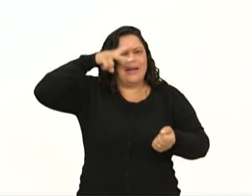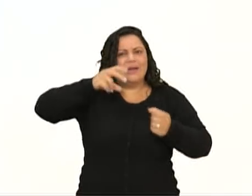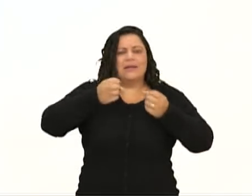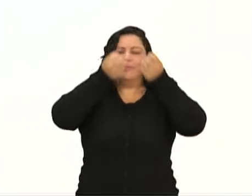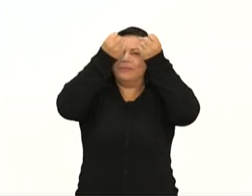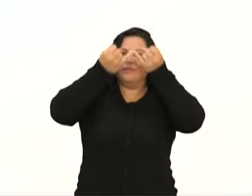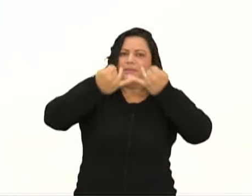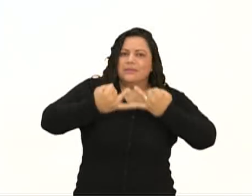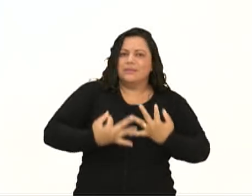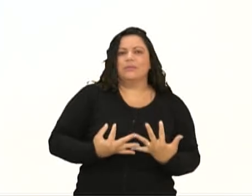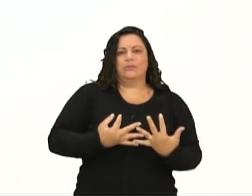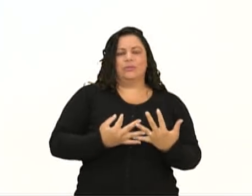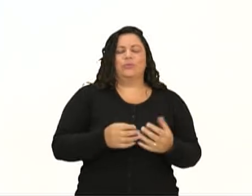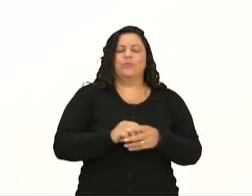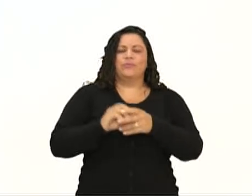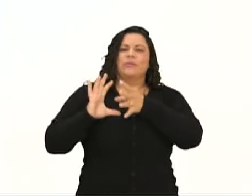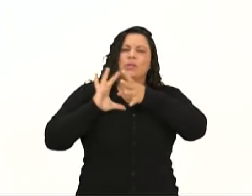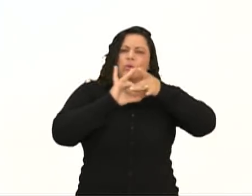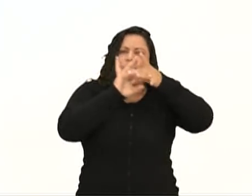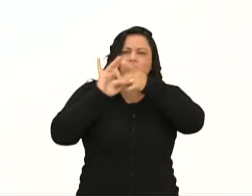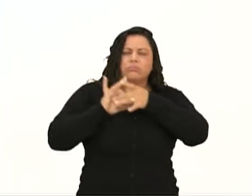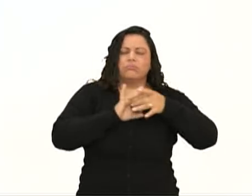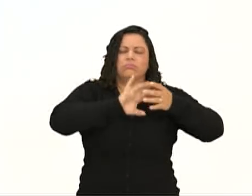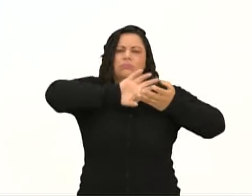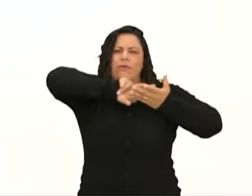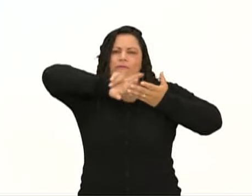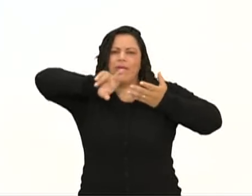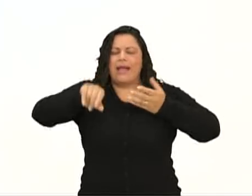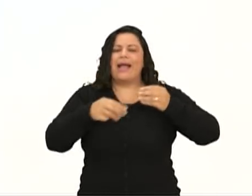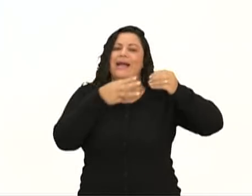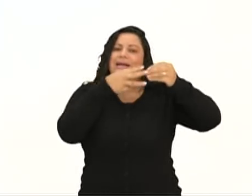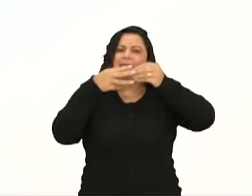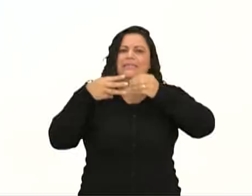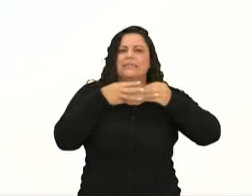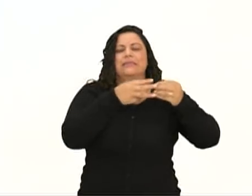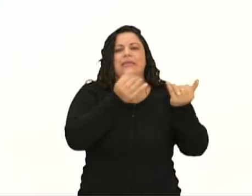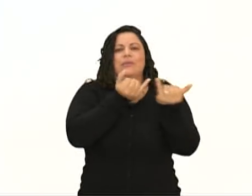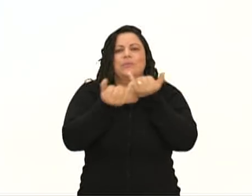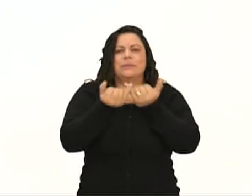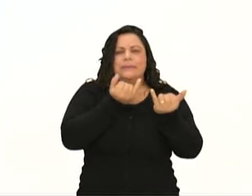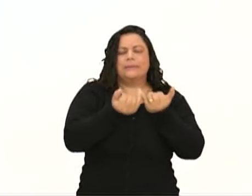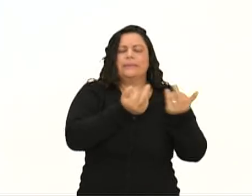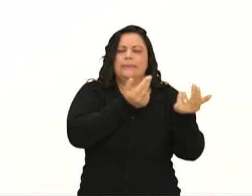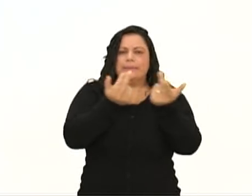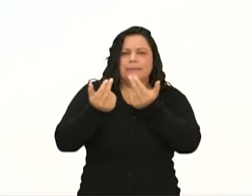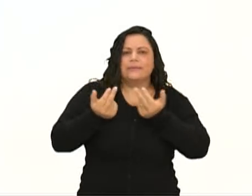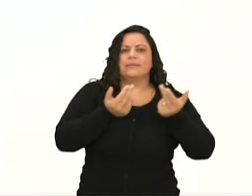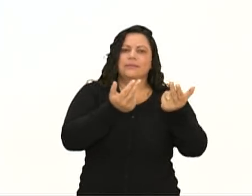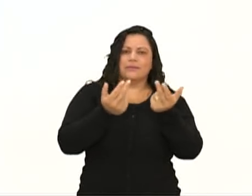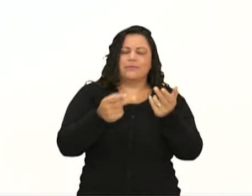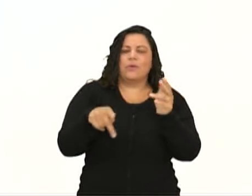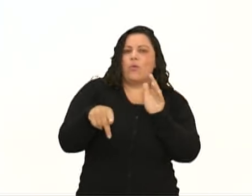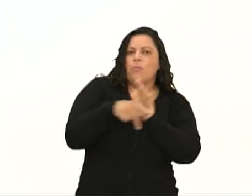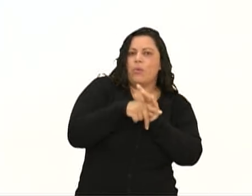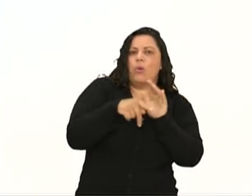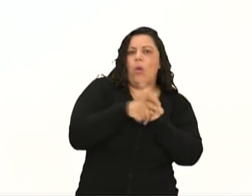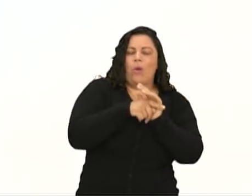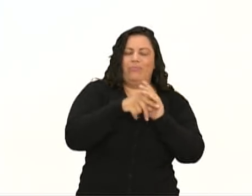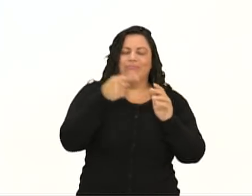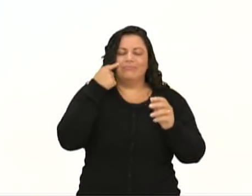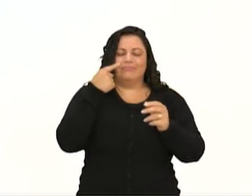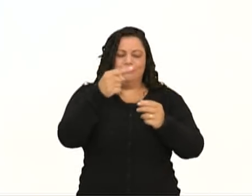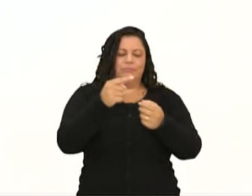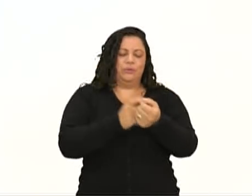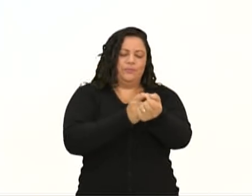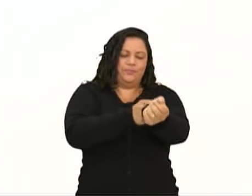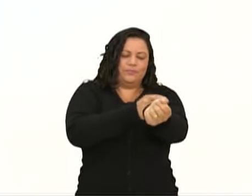tecido? Um conjunto de células, semelhantes, que desempenham um determinado trabalho. Então, o sangue é sim um tecido, porque